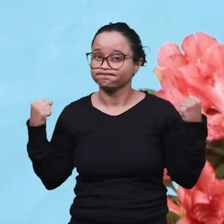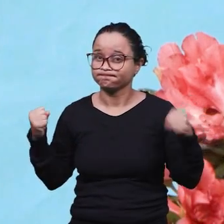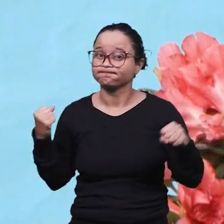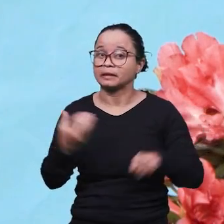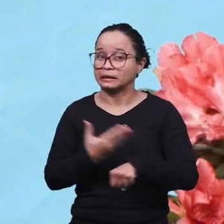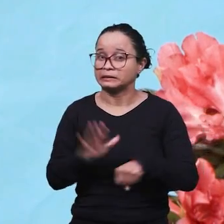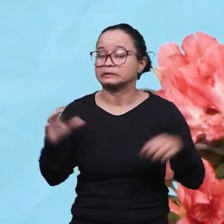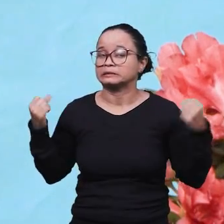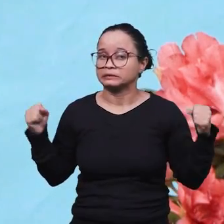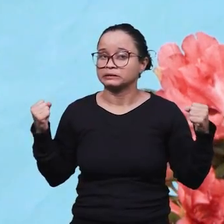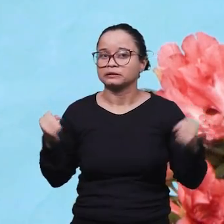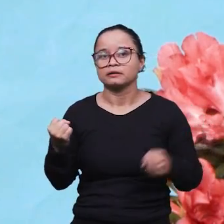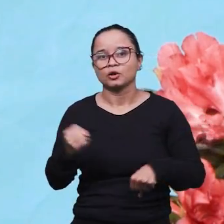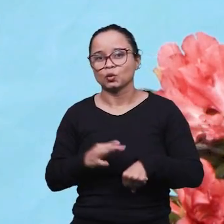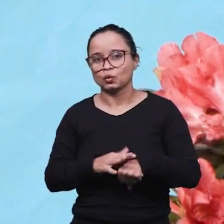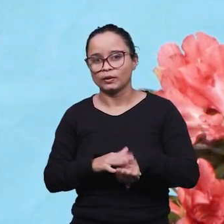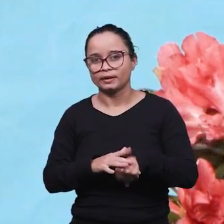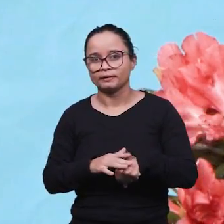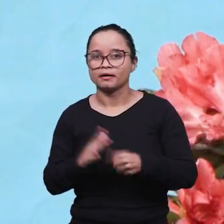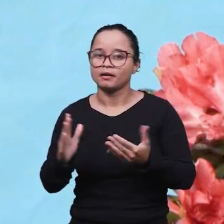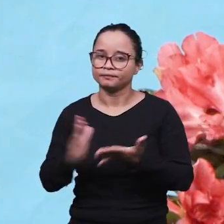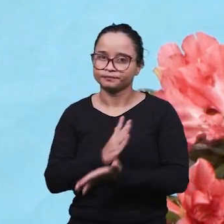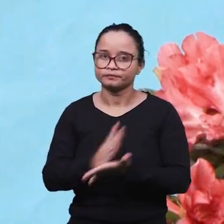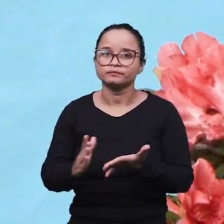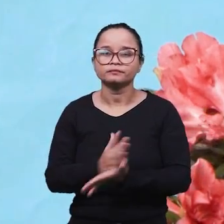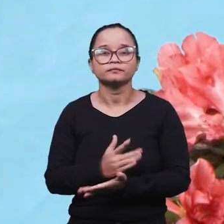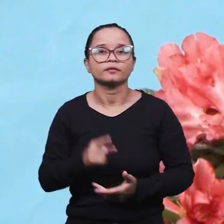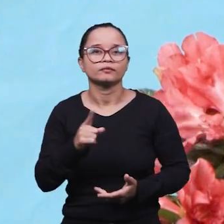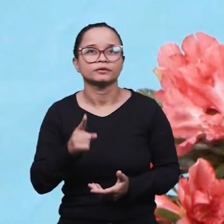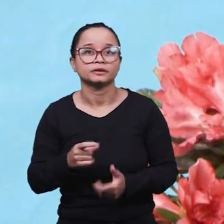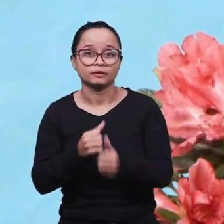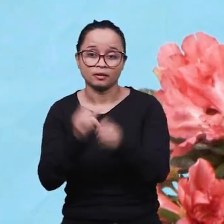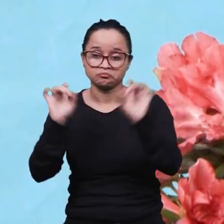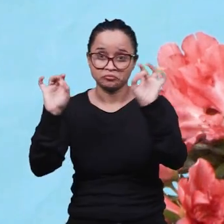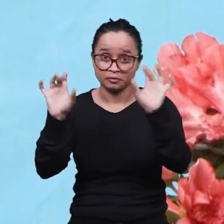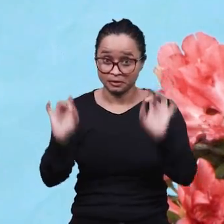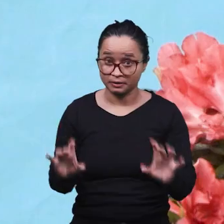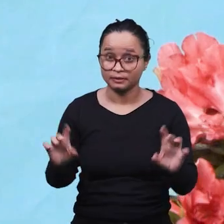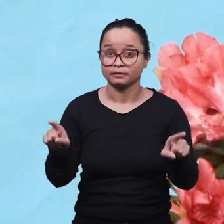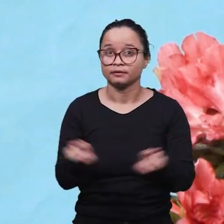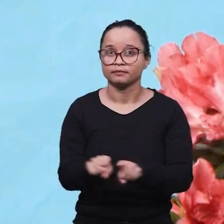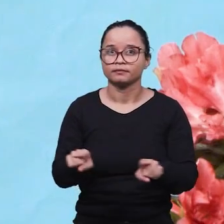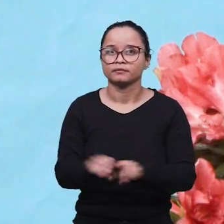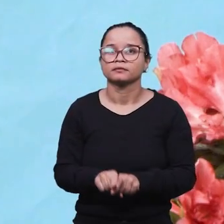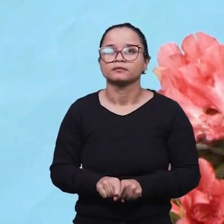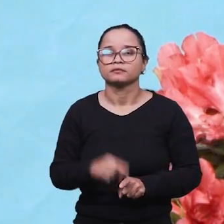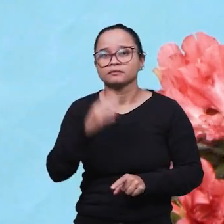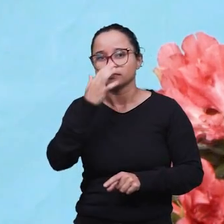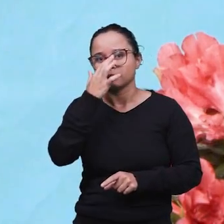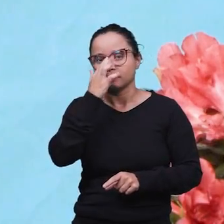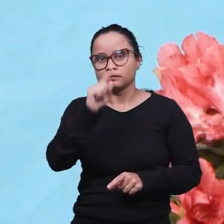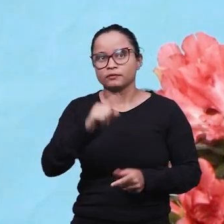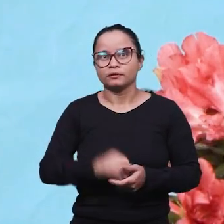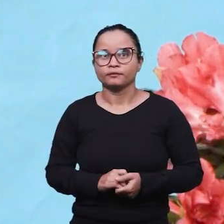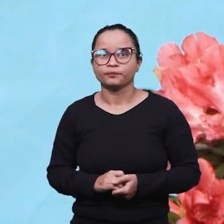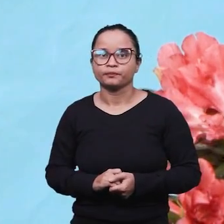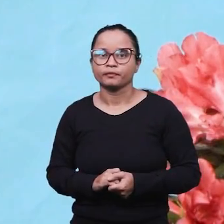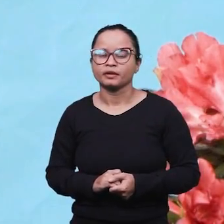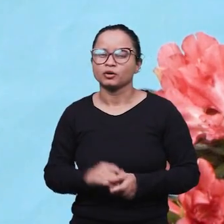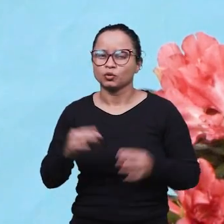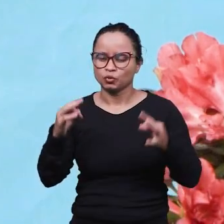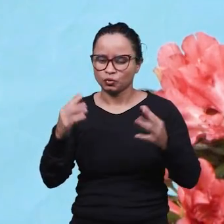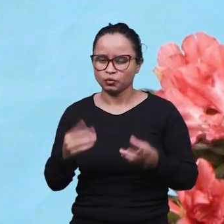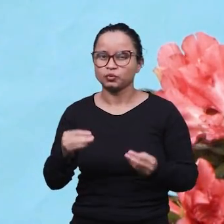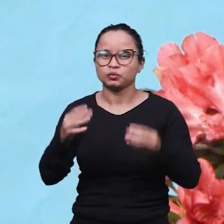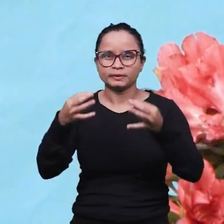alguma doença crônica, a gente encaminhar você para um especialista, a gente colocar você com uma suplementação adequada,